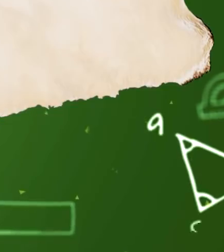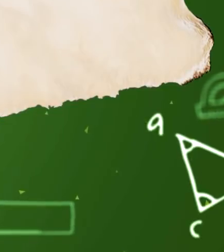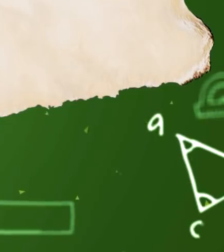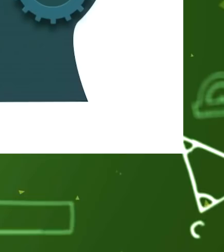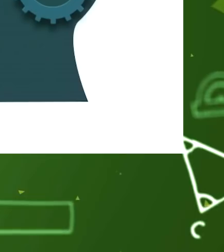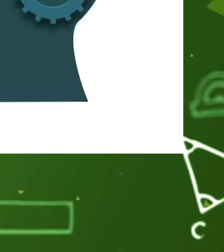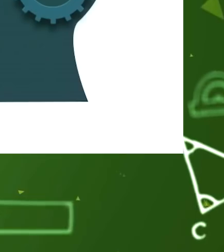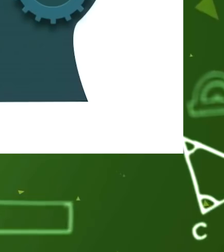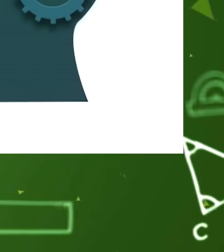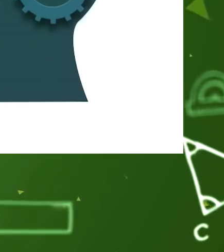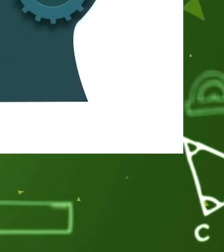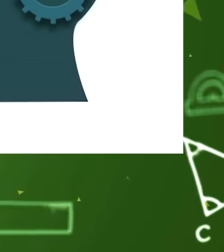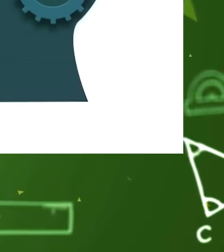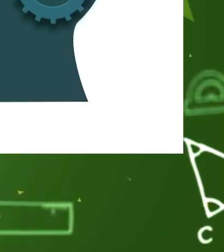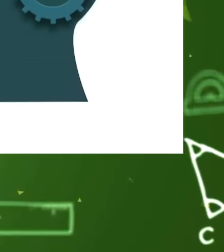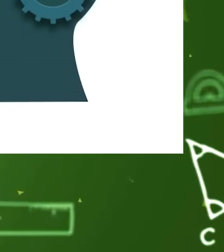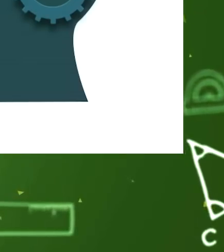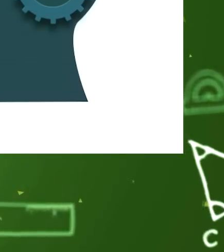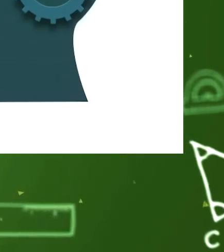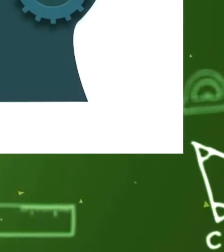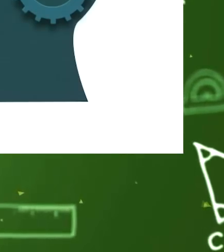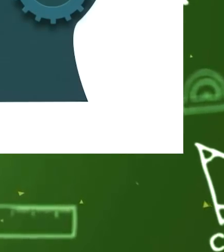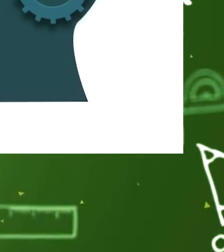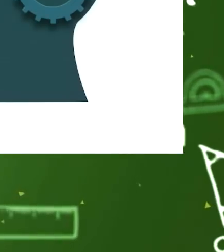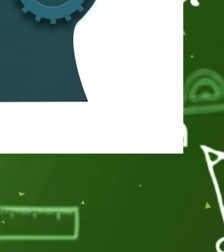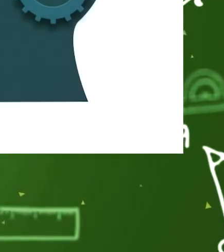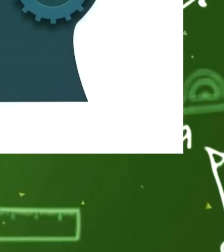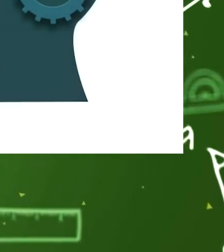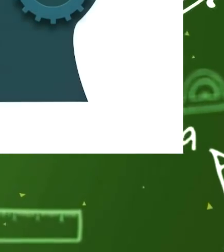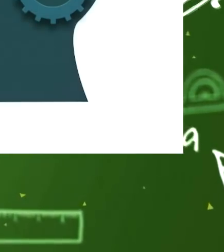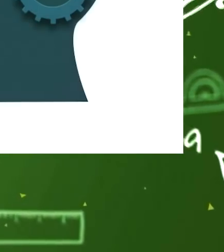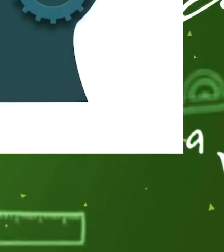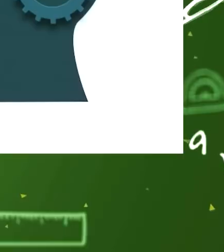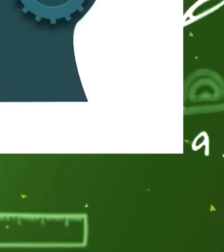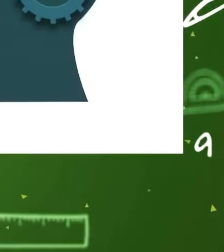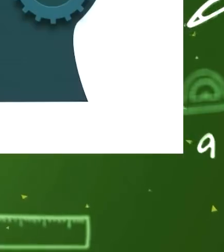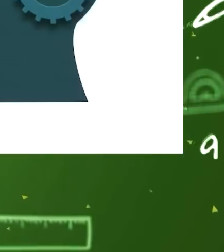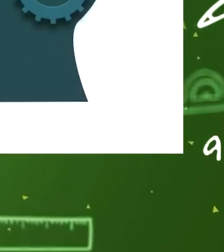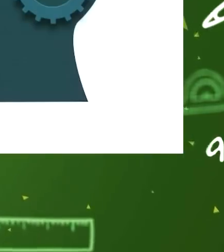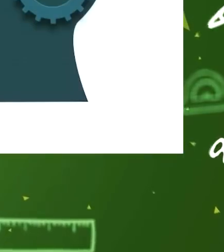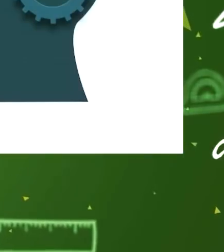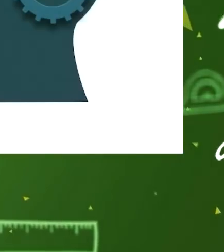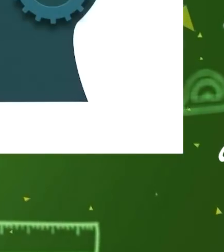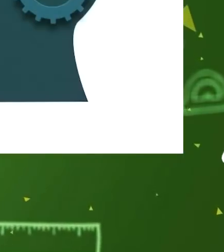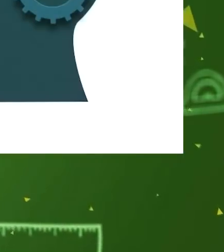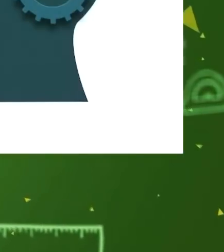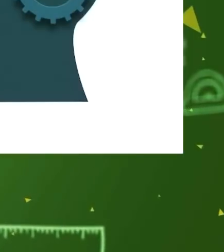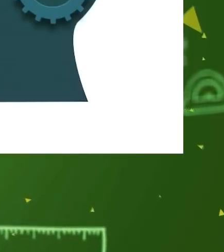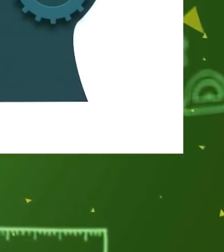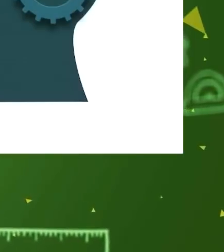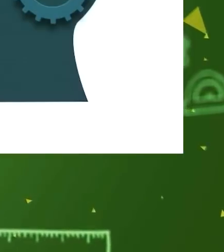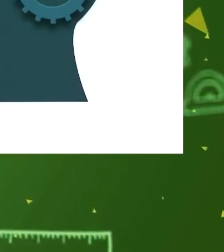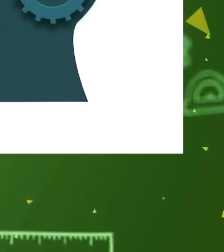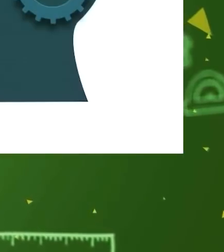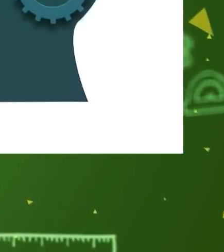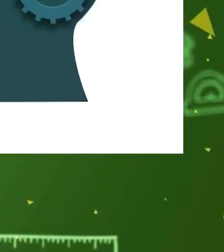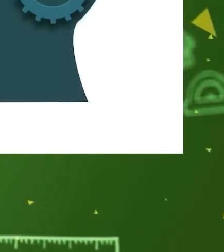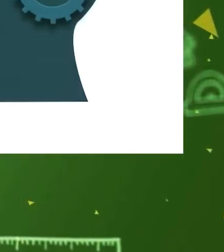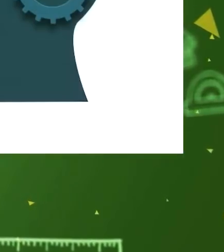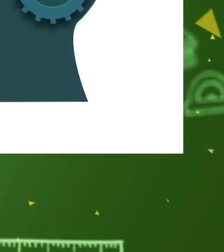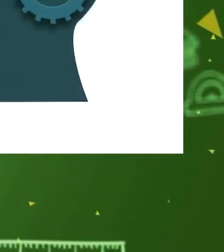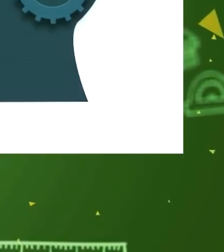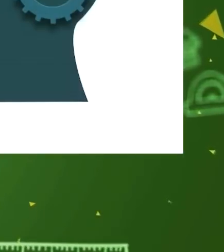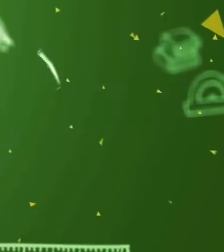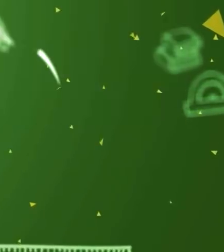As invenções, as diversas invenções, não pararam por aí. Elas continuaram.